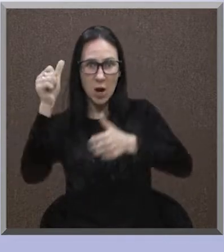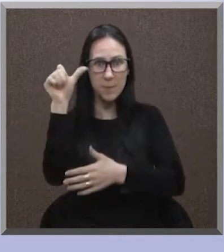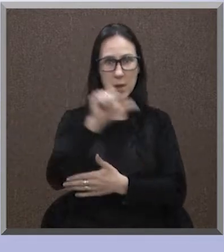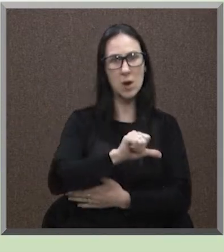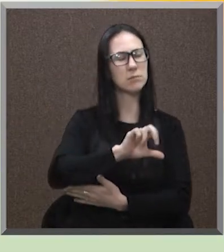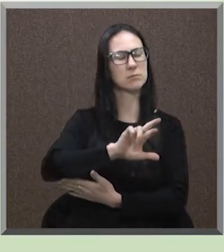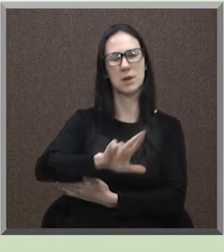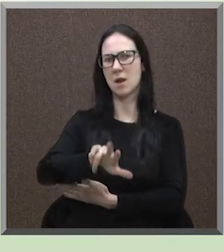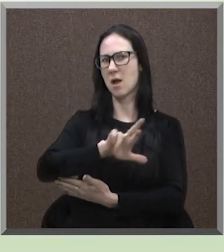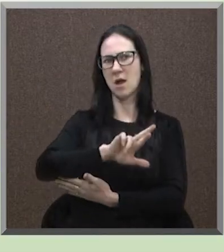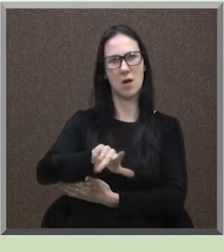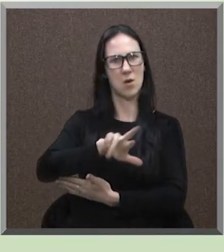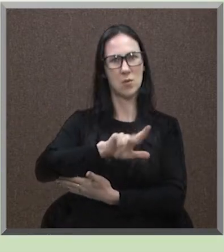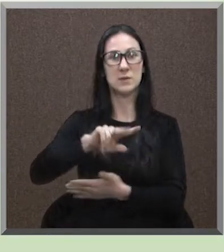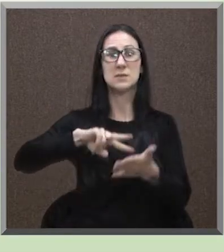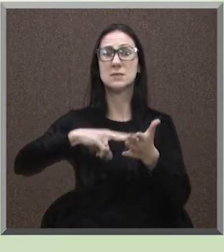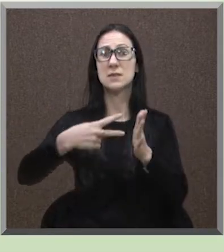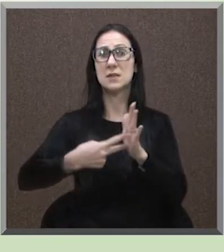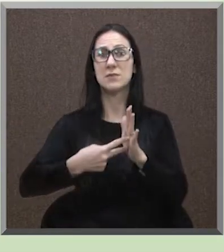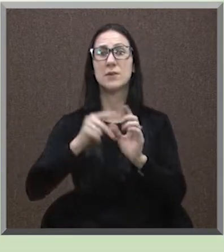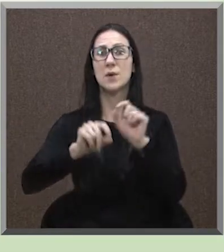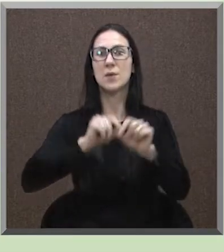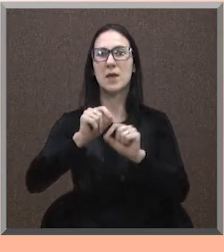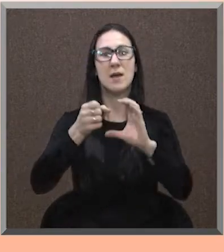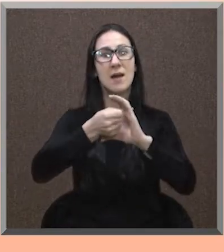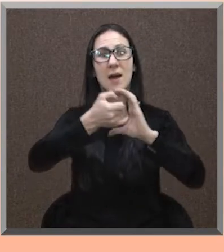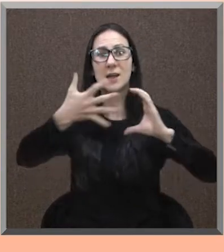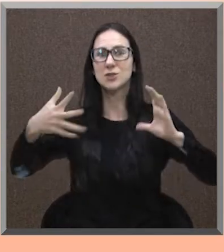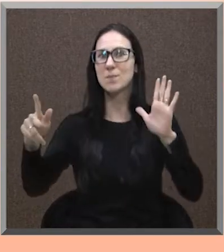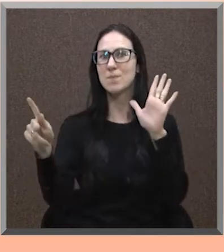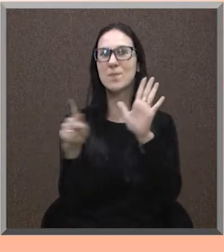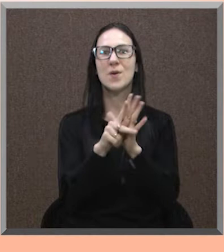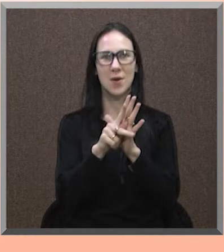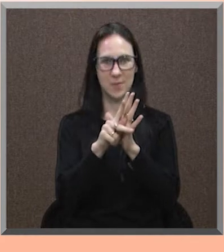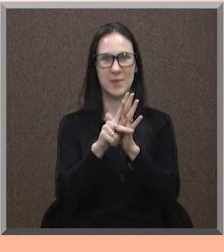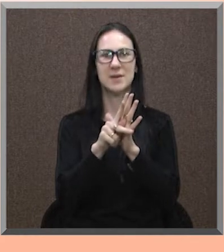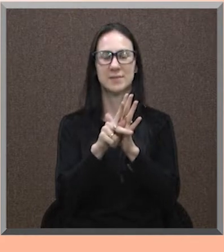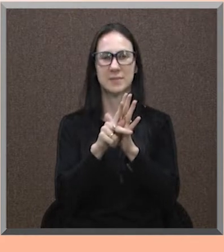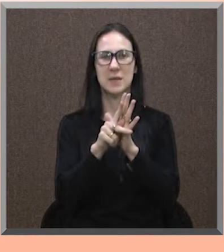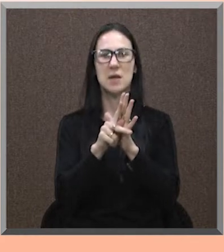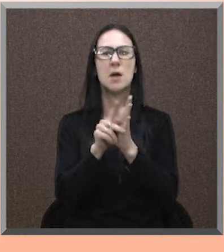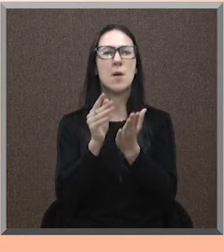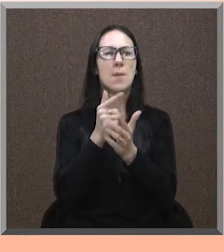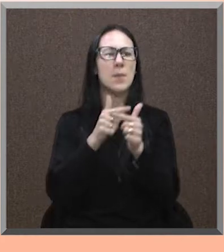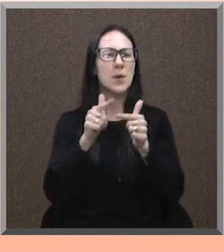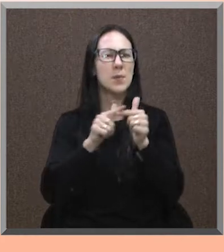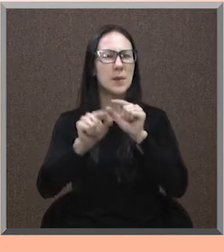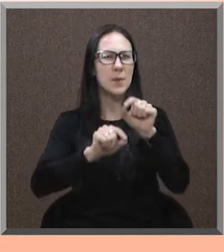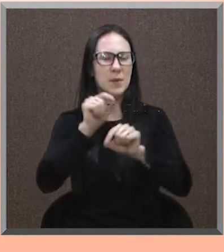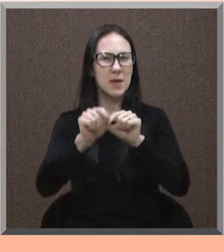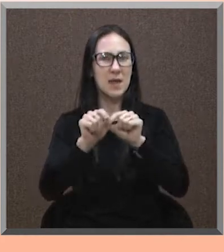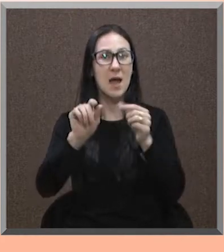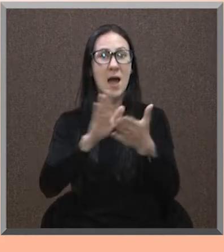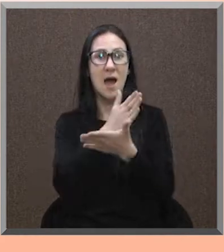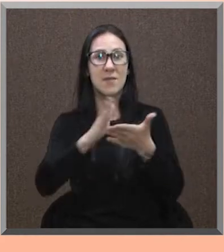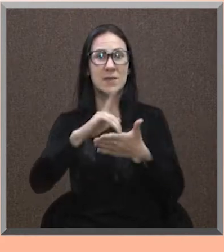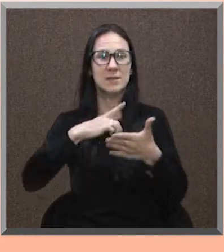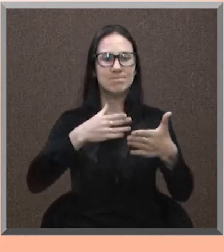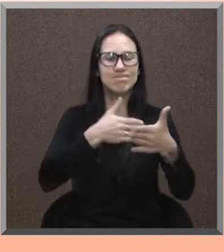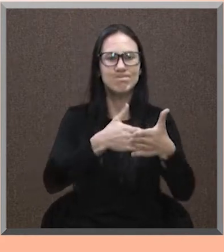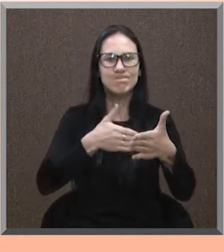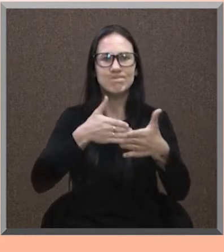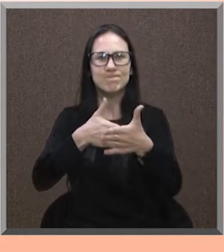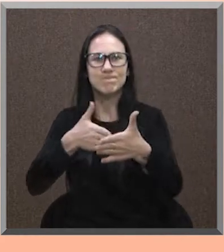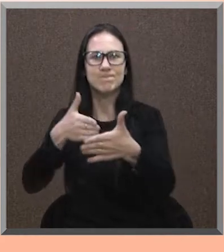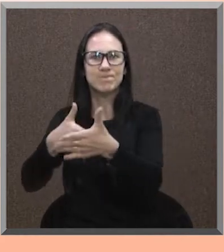do que os outros. Significa apenas que somos o que somos. O problema começa quando nossas particularidades encontram uma barreira, que pode